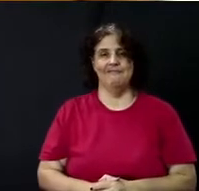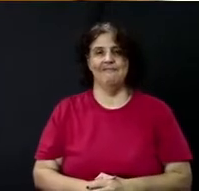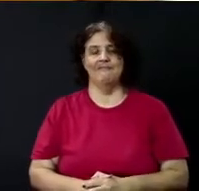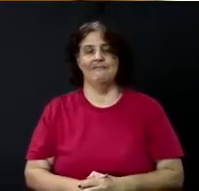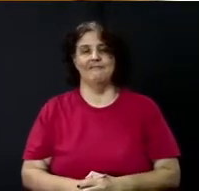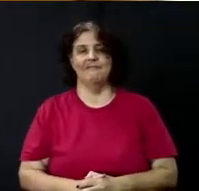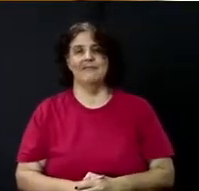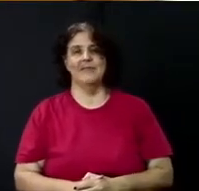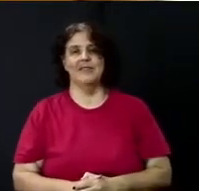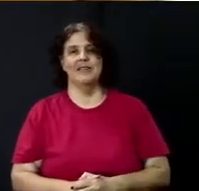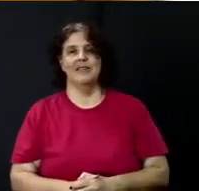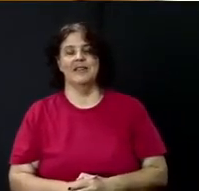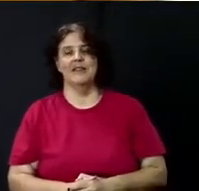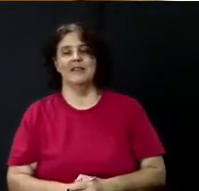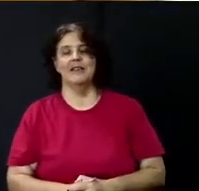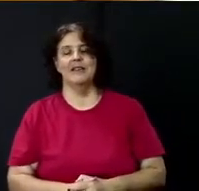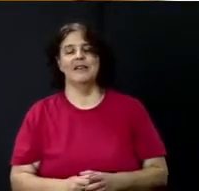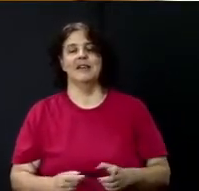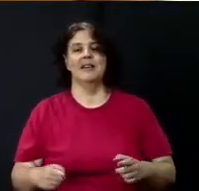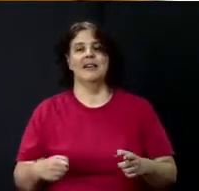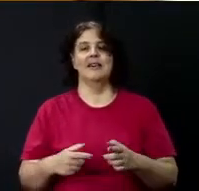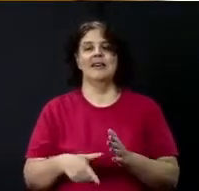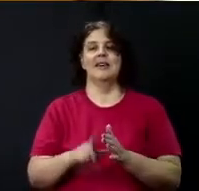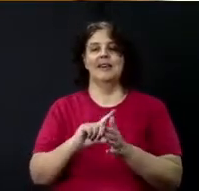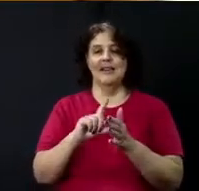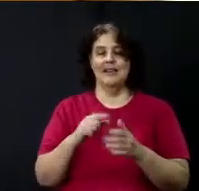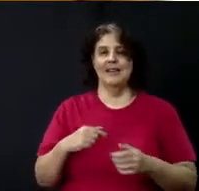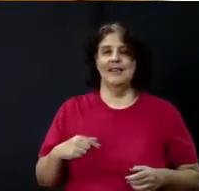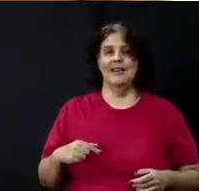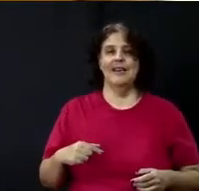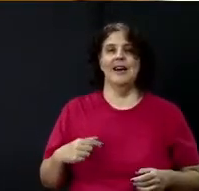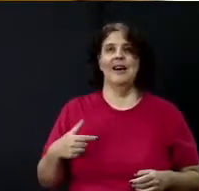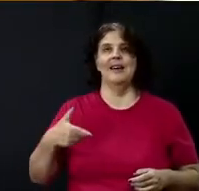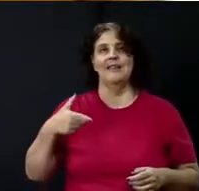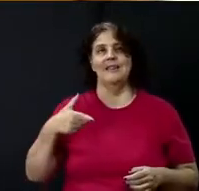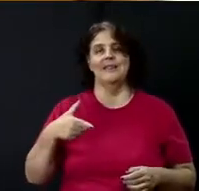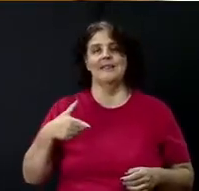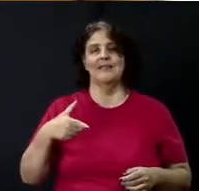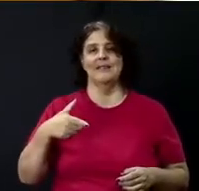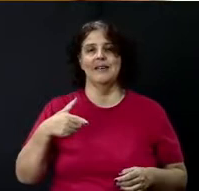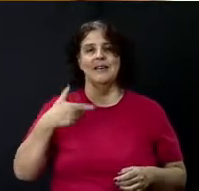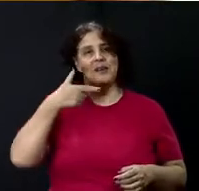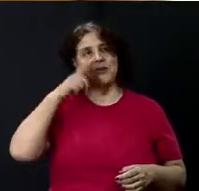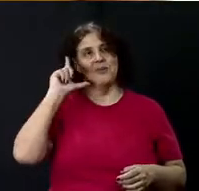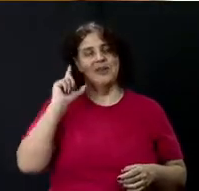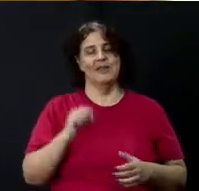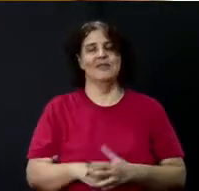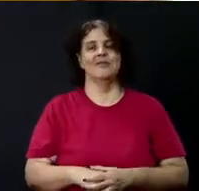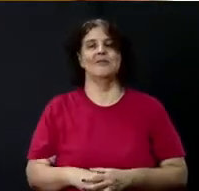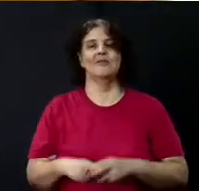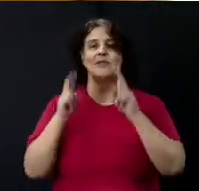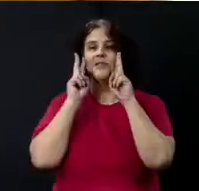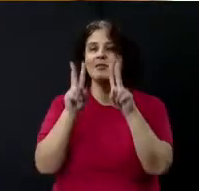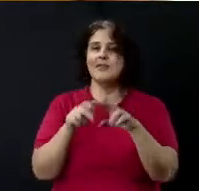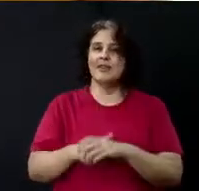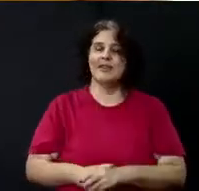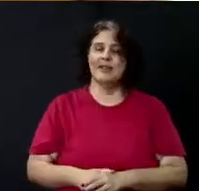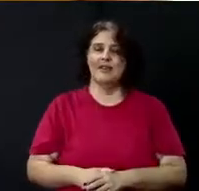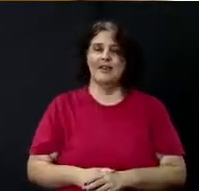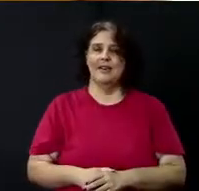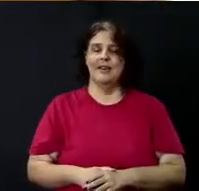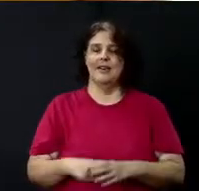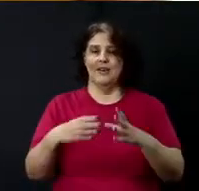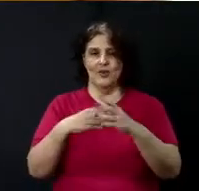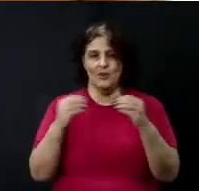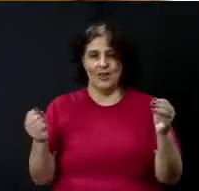saiba que antes de você ver, você foi visto por Ele. Ao sermos vistos e curados